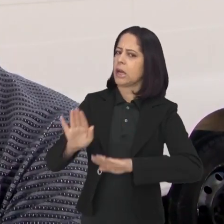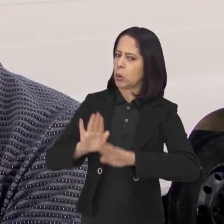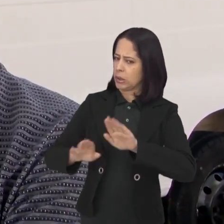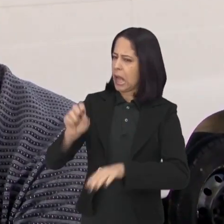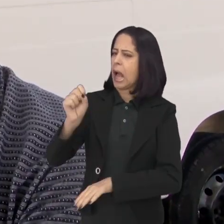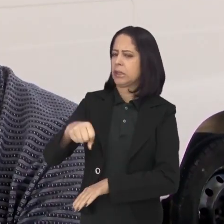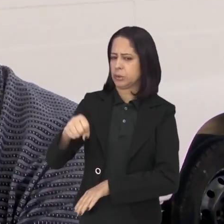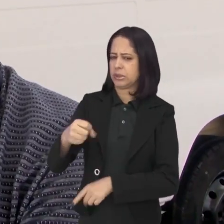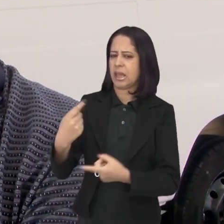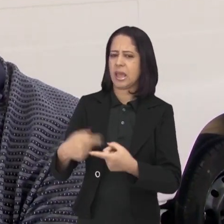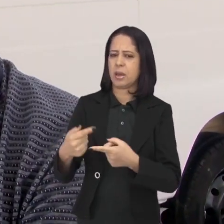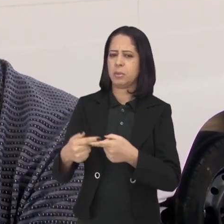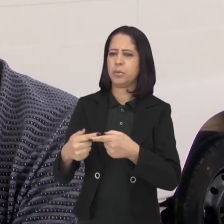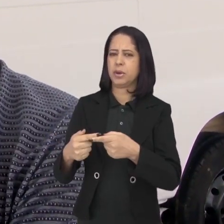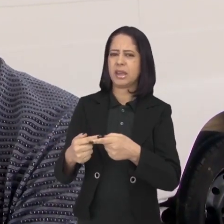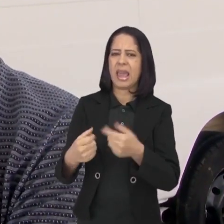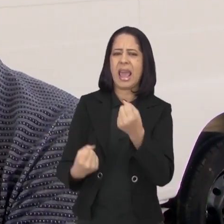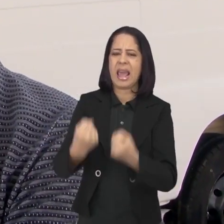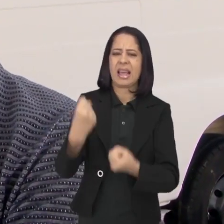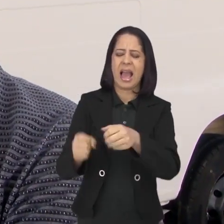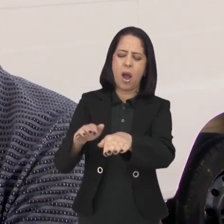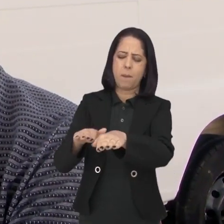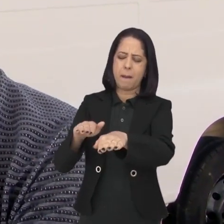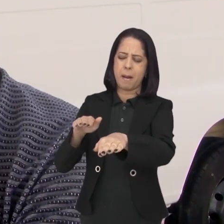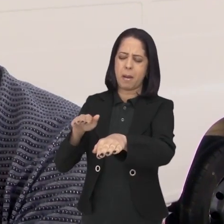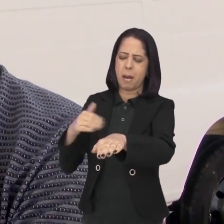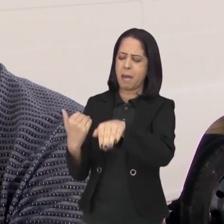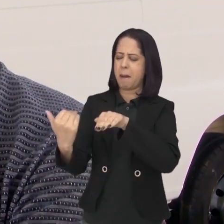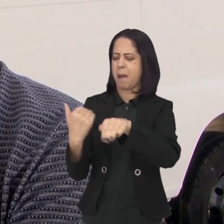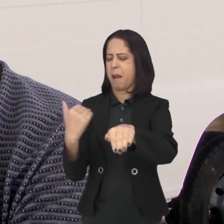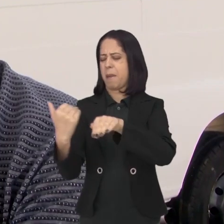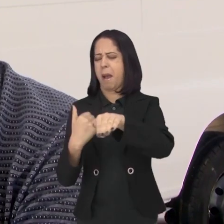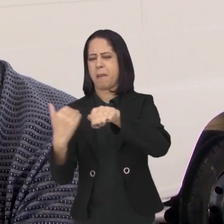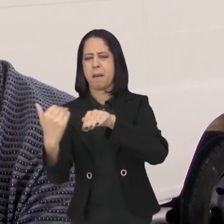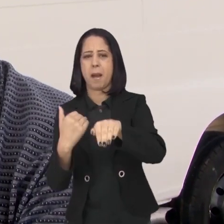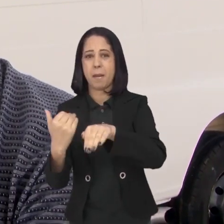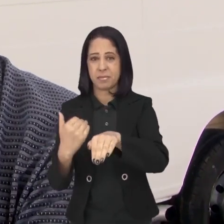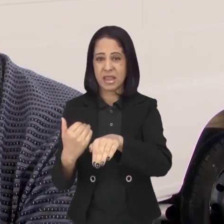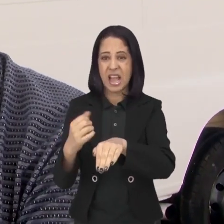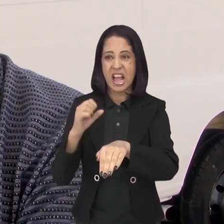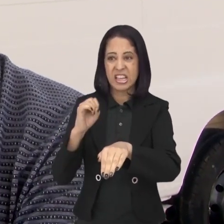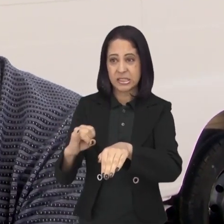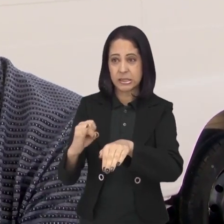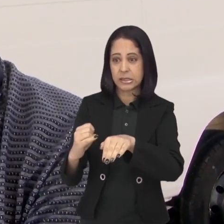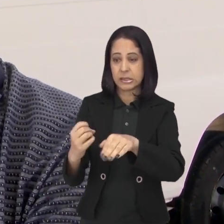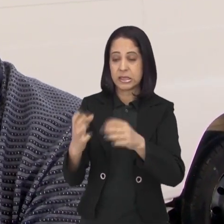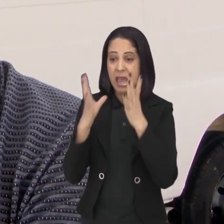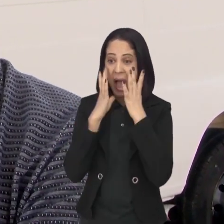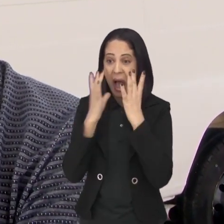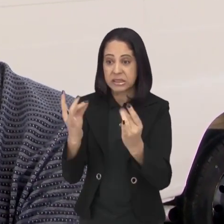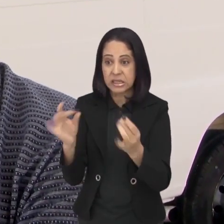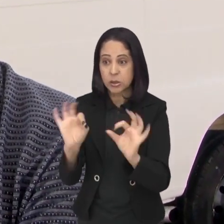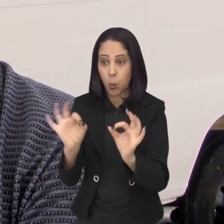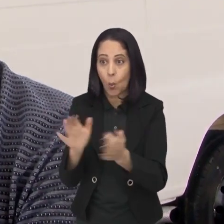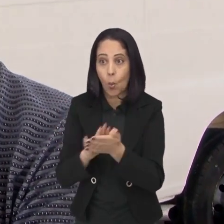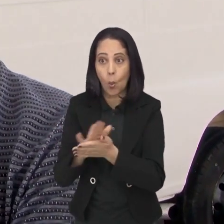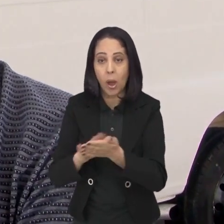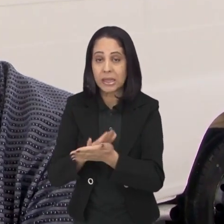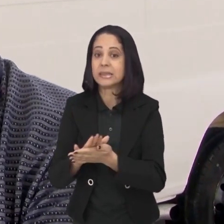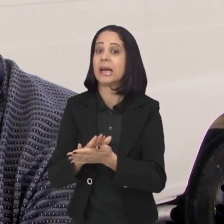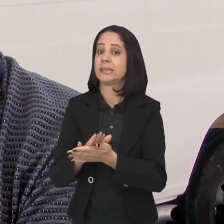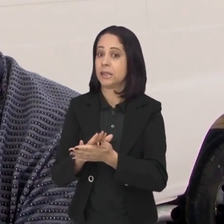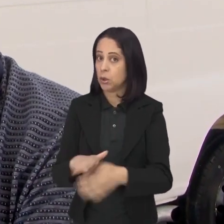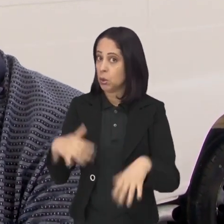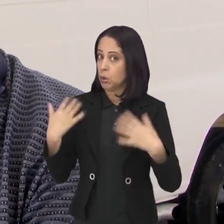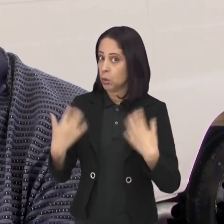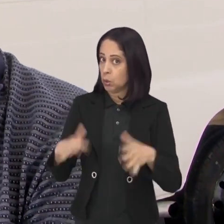ter muito cuidado mesmo. Do jeito que está a quantidade de veículos nessas estradas aí, se não tiver uma direção defensiva, você dirigir